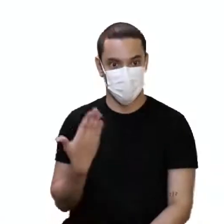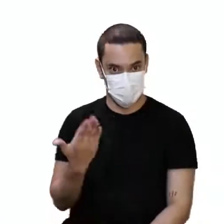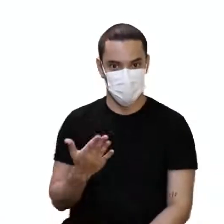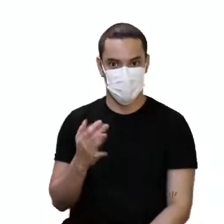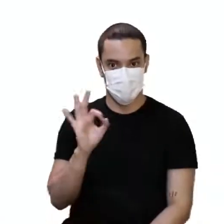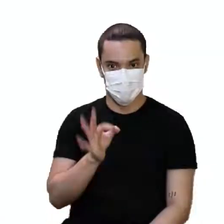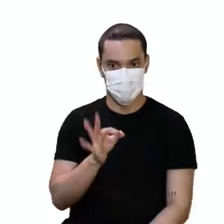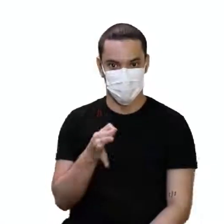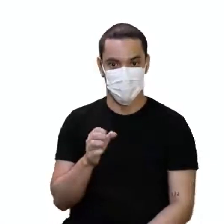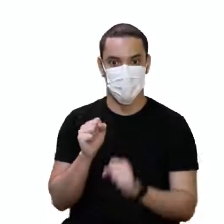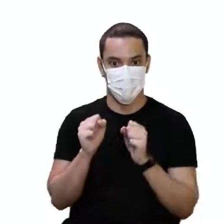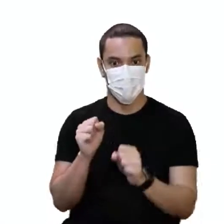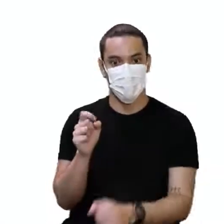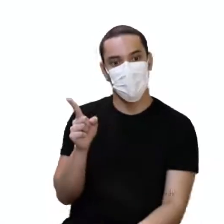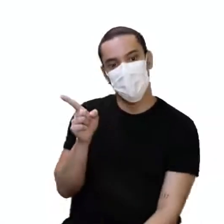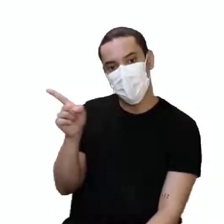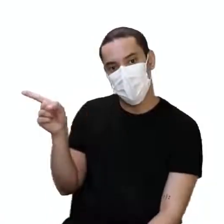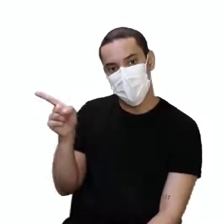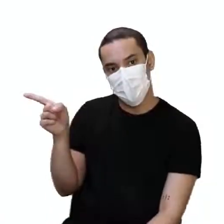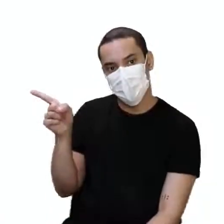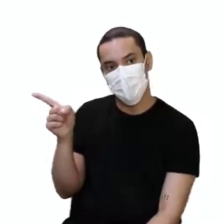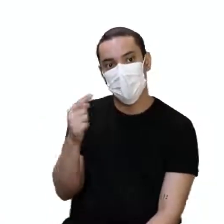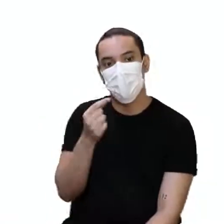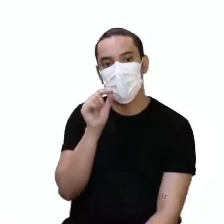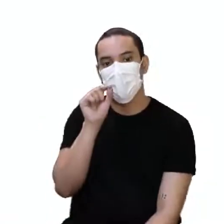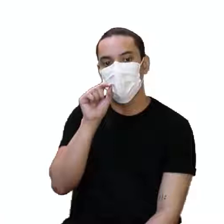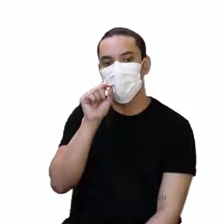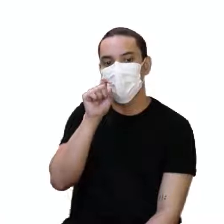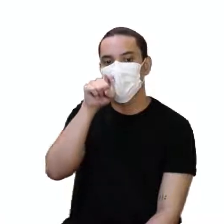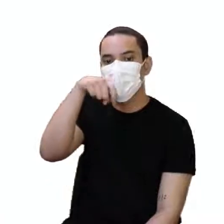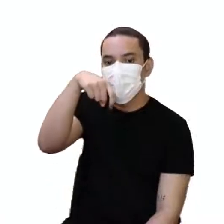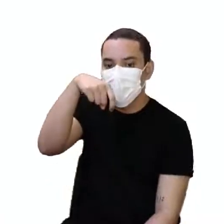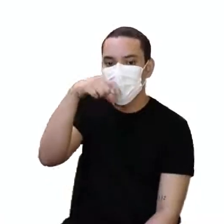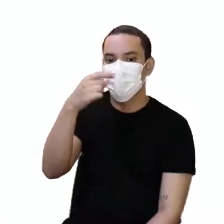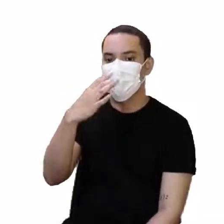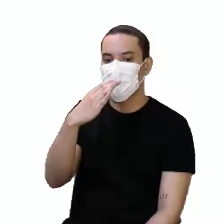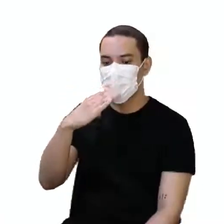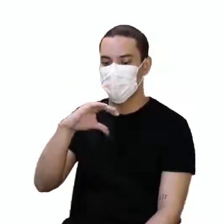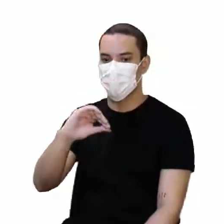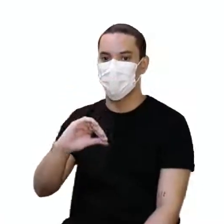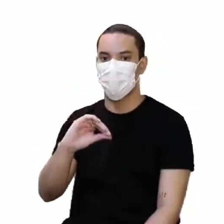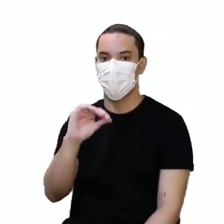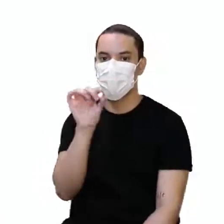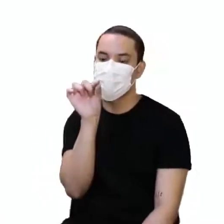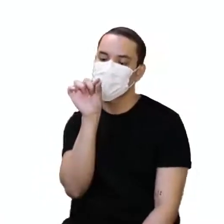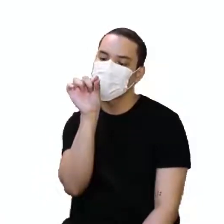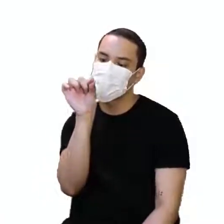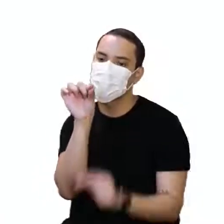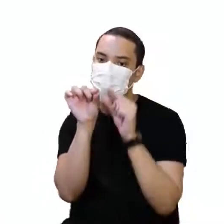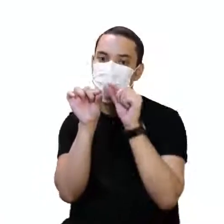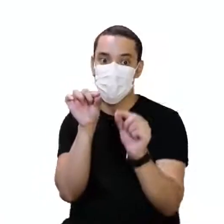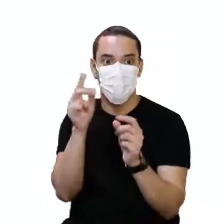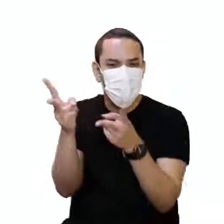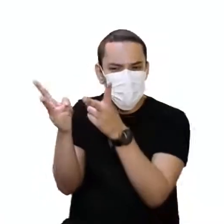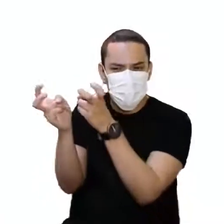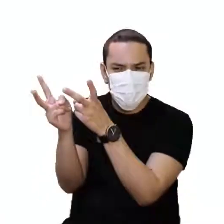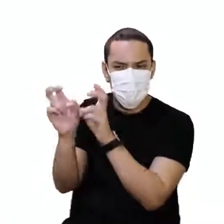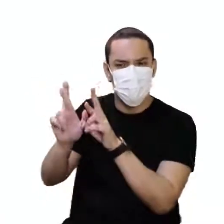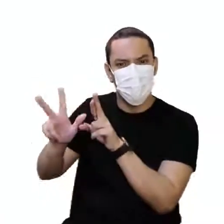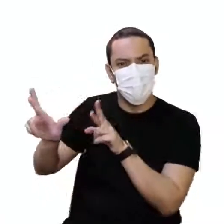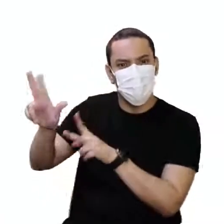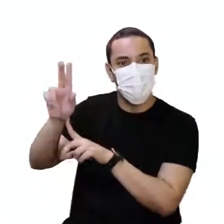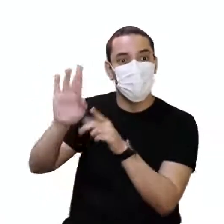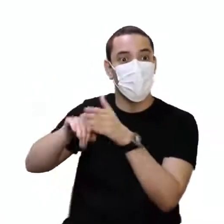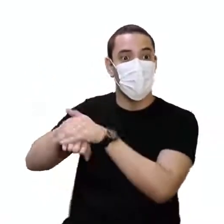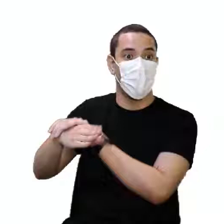Então a gente tem aqui a estrutura desses bicos dessas três aves, cada um com um porte diferente, cada um com um hábito